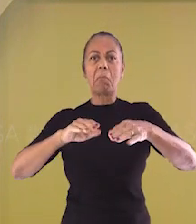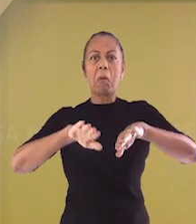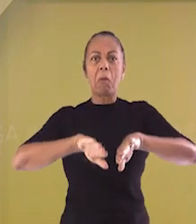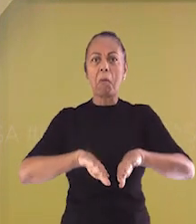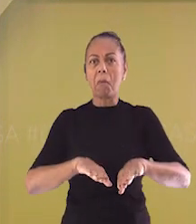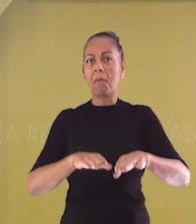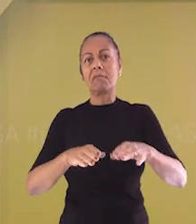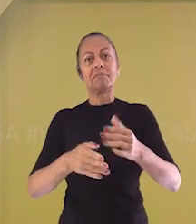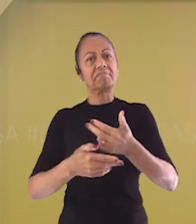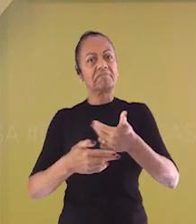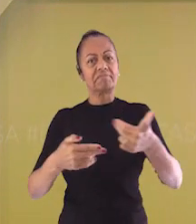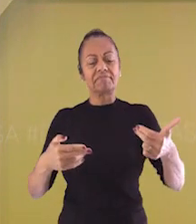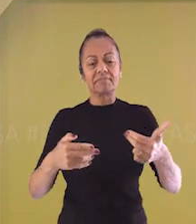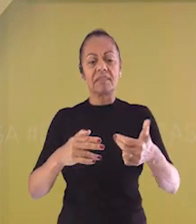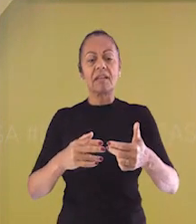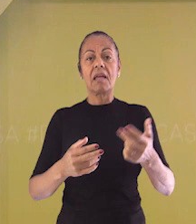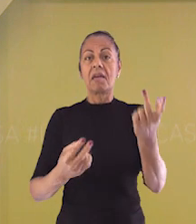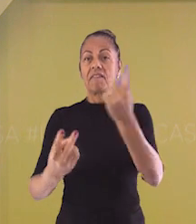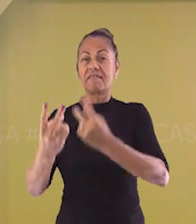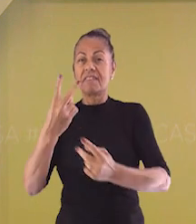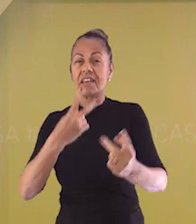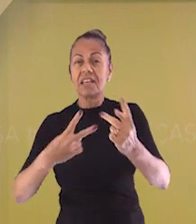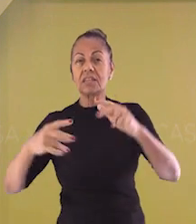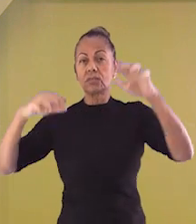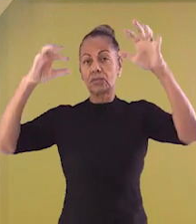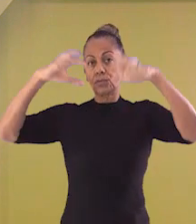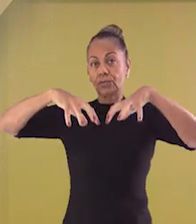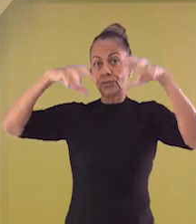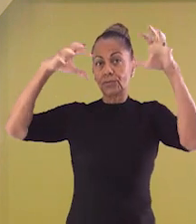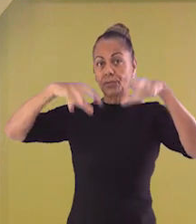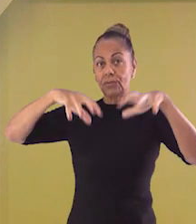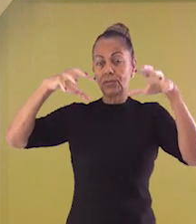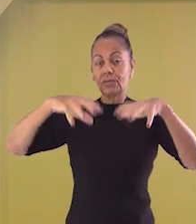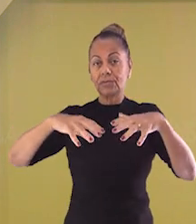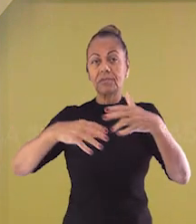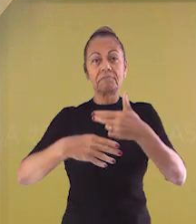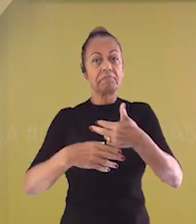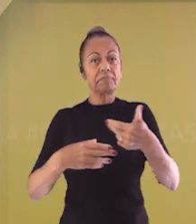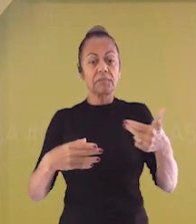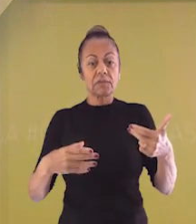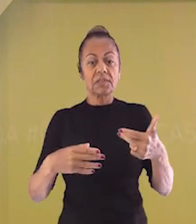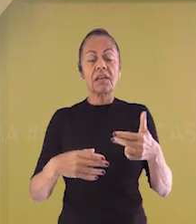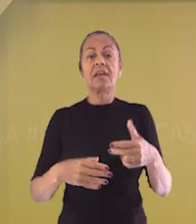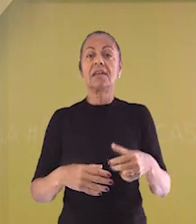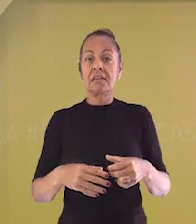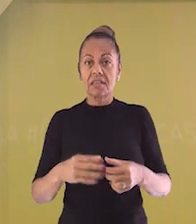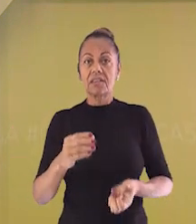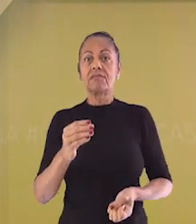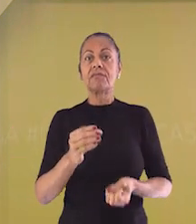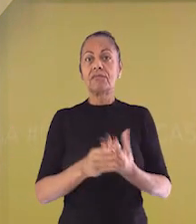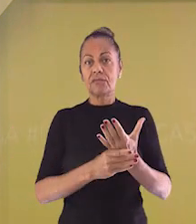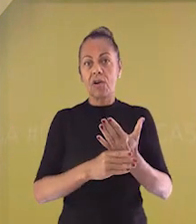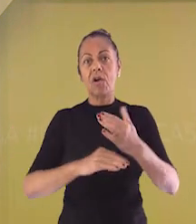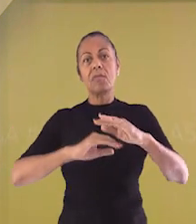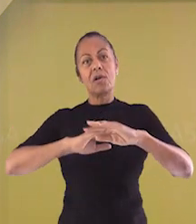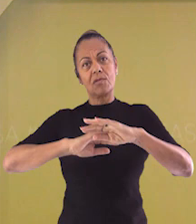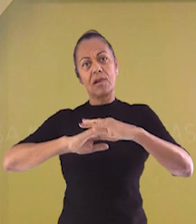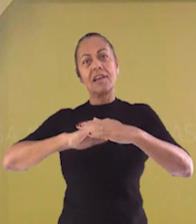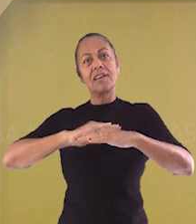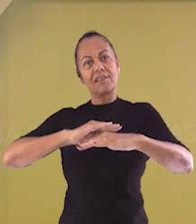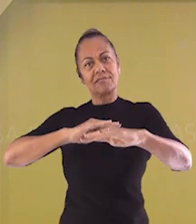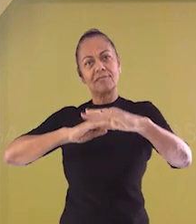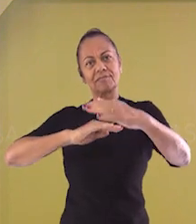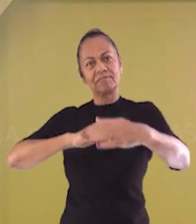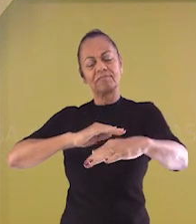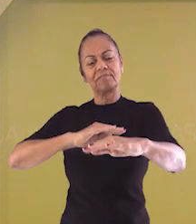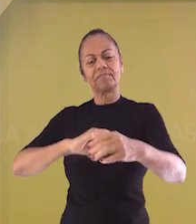vento, chuva e também os seres vivos. Esses são alguns dos agentes formadores do relevo e